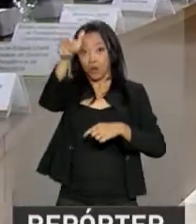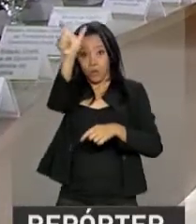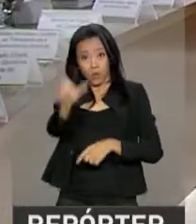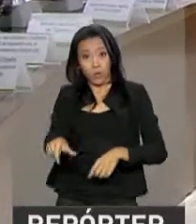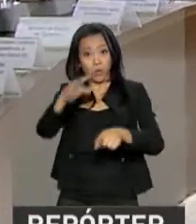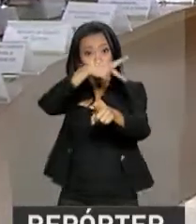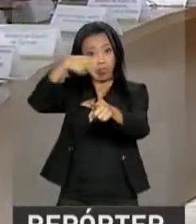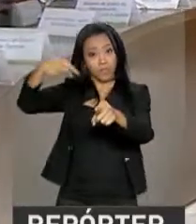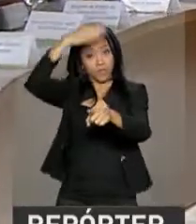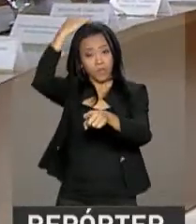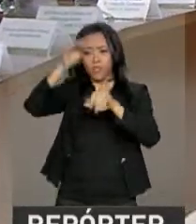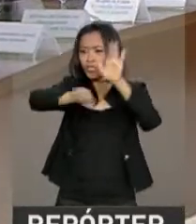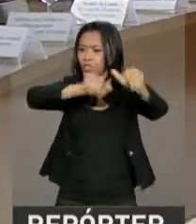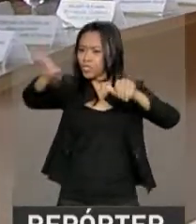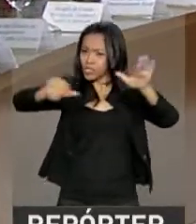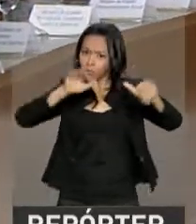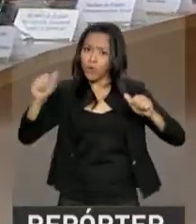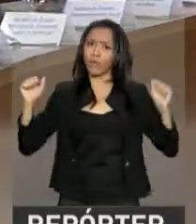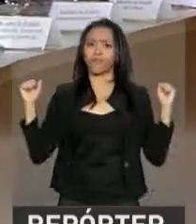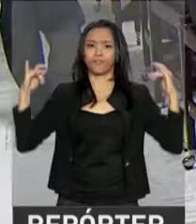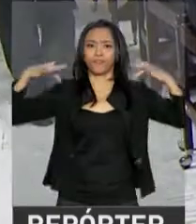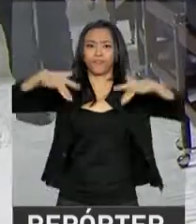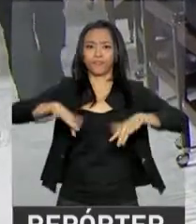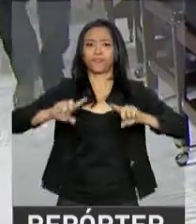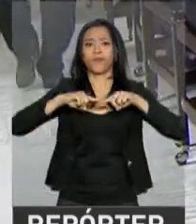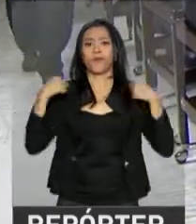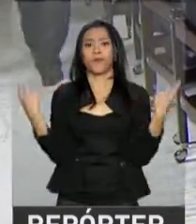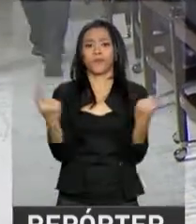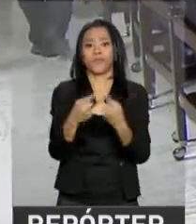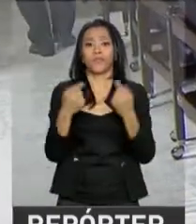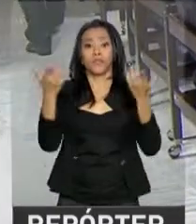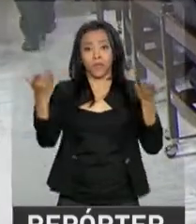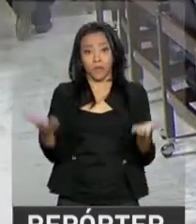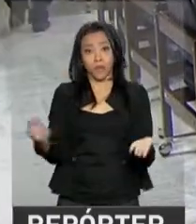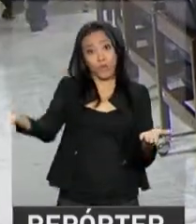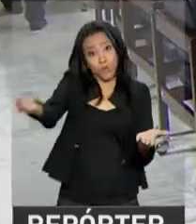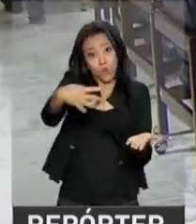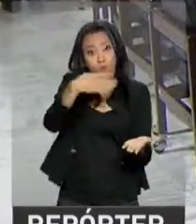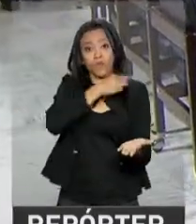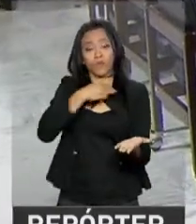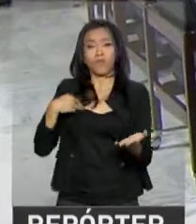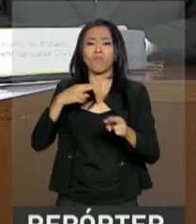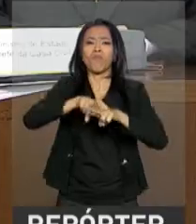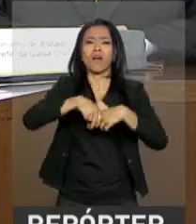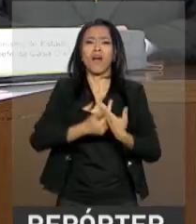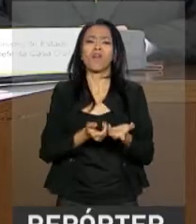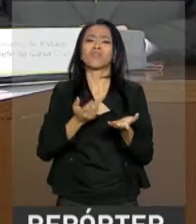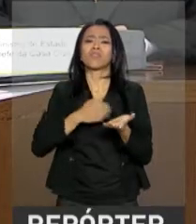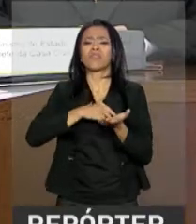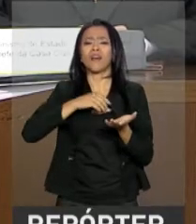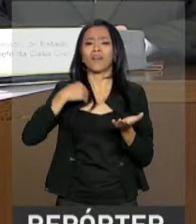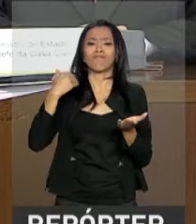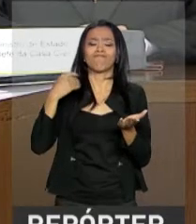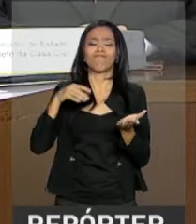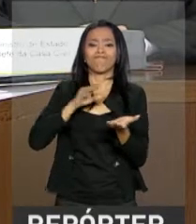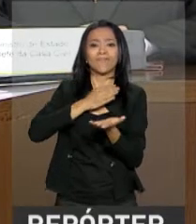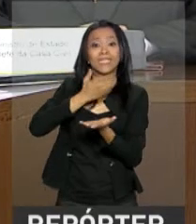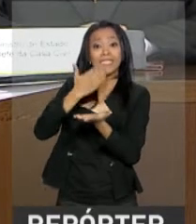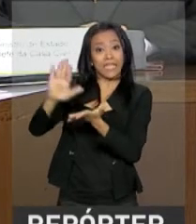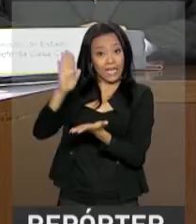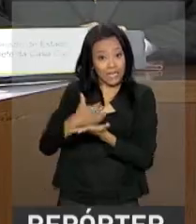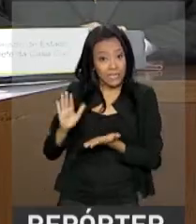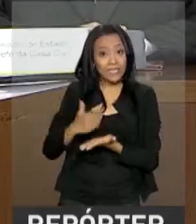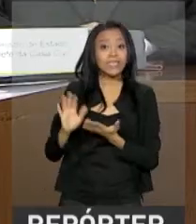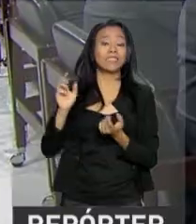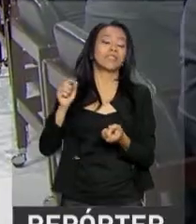após as mudanças em sua equipe de governo realizadas em função da saída de ministros que pretendem disputar as eleições